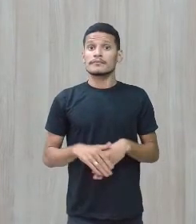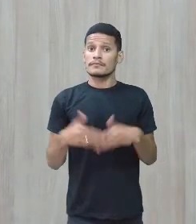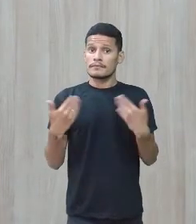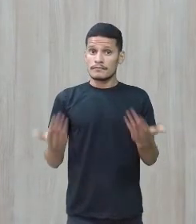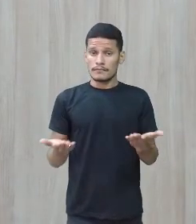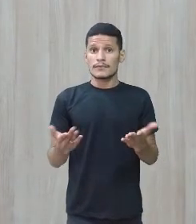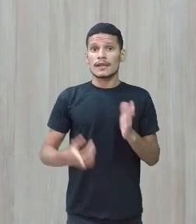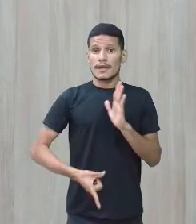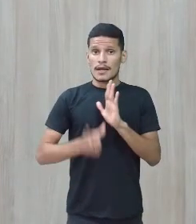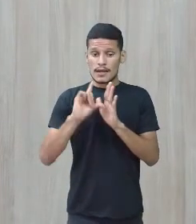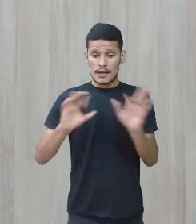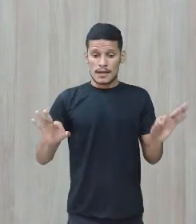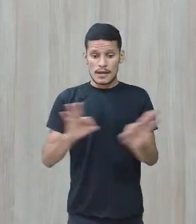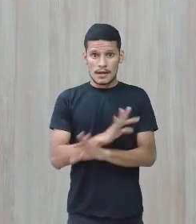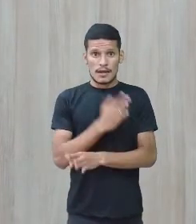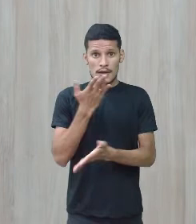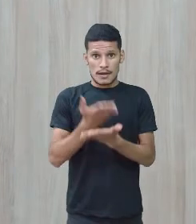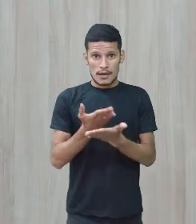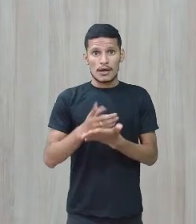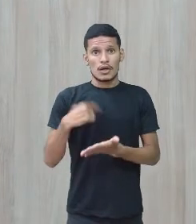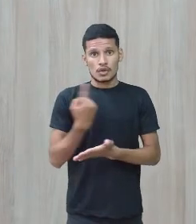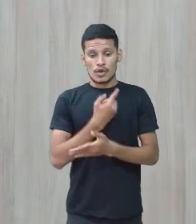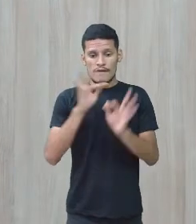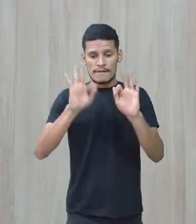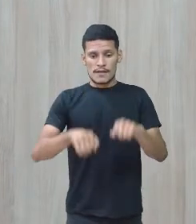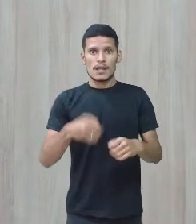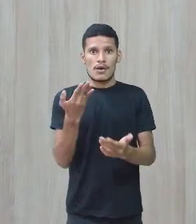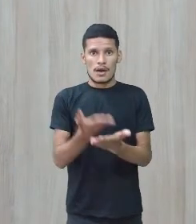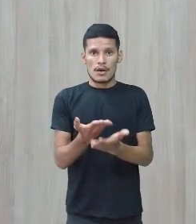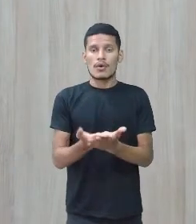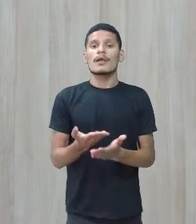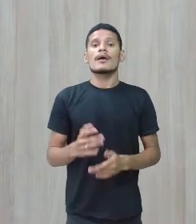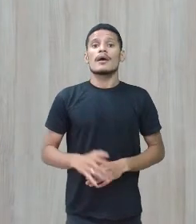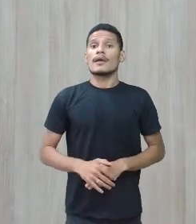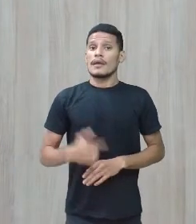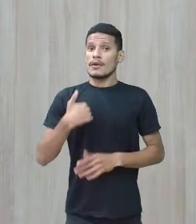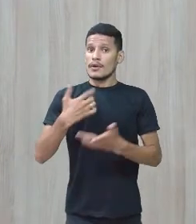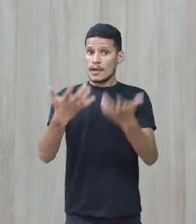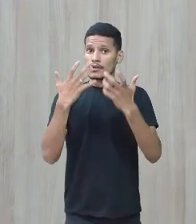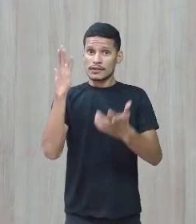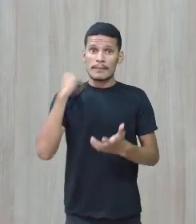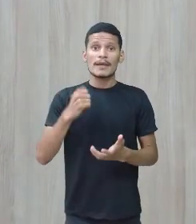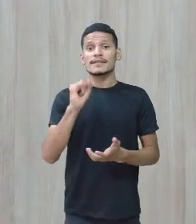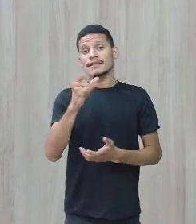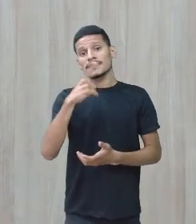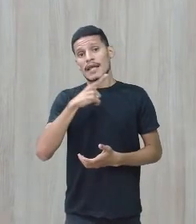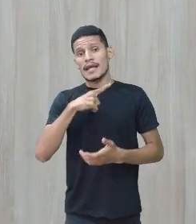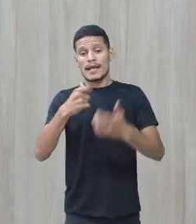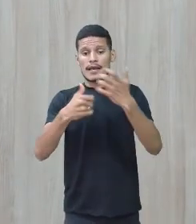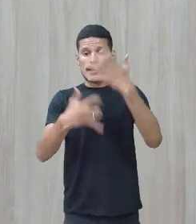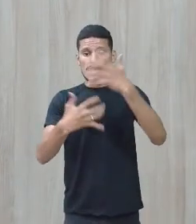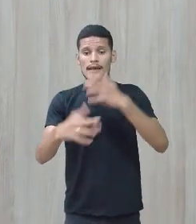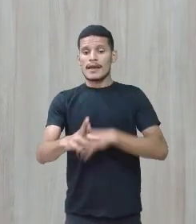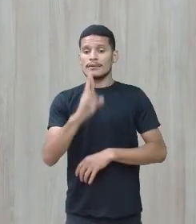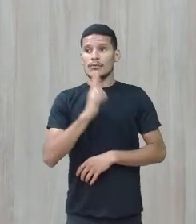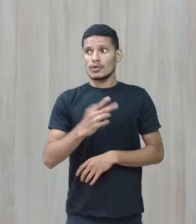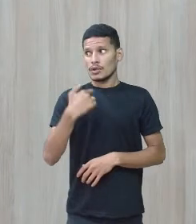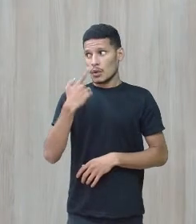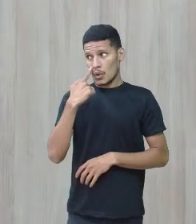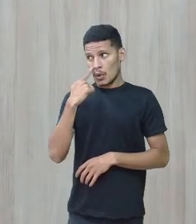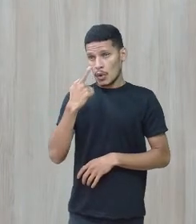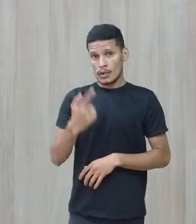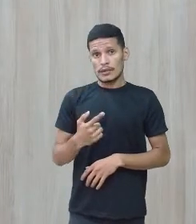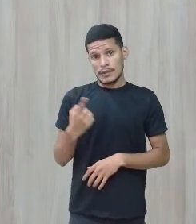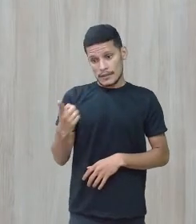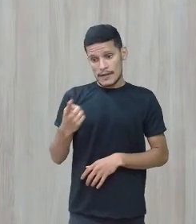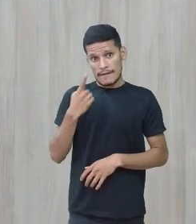aí, antes de encerrar, né, a gente já está chegando no finalzinho, eu queria saber se tem alguma resposta aí. Vou passar para Revo,